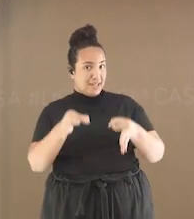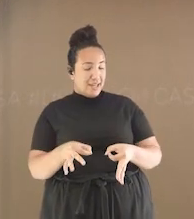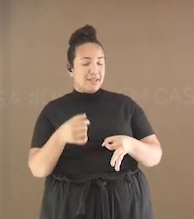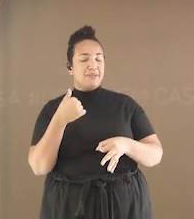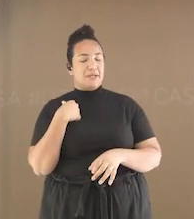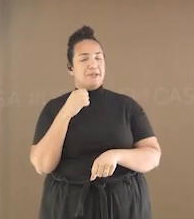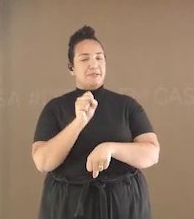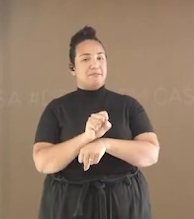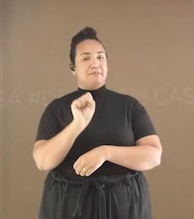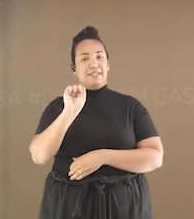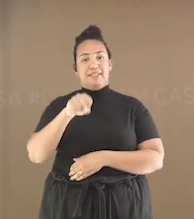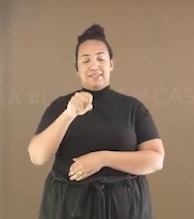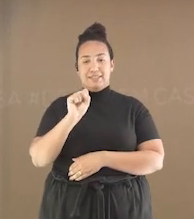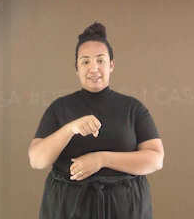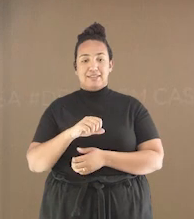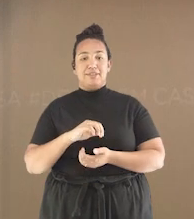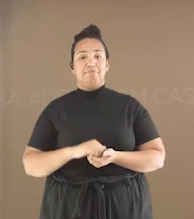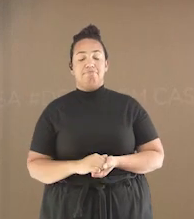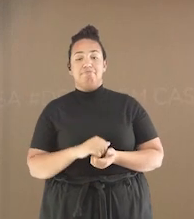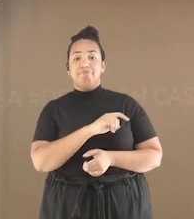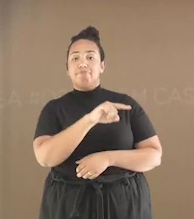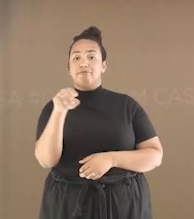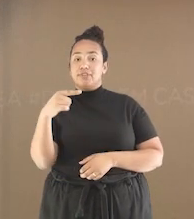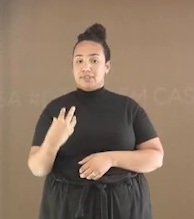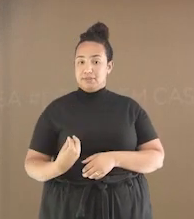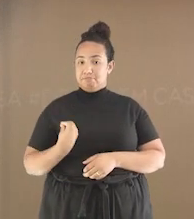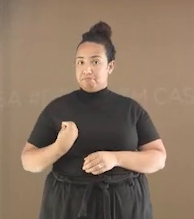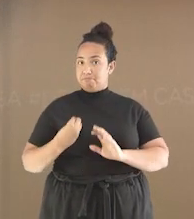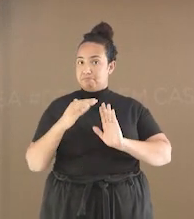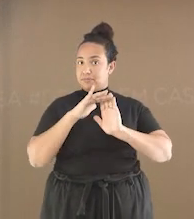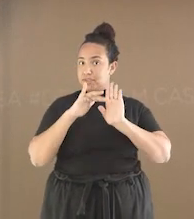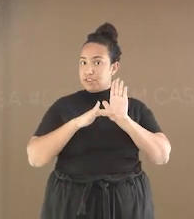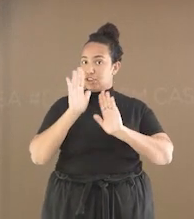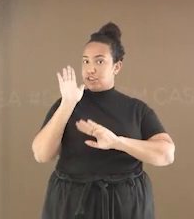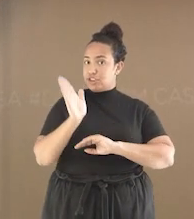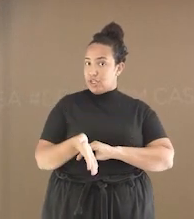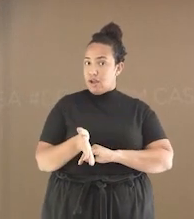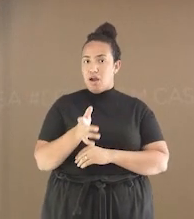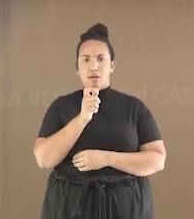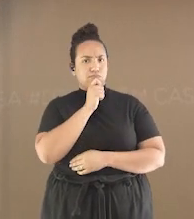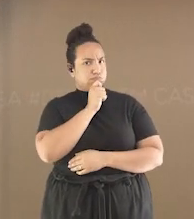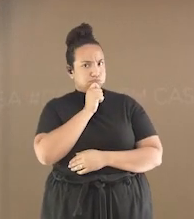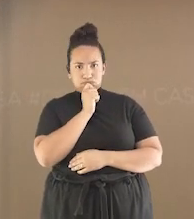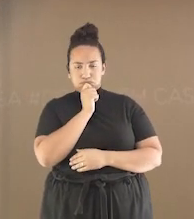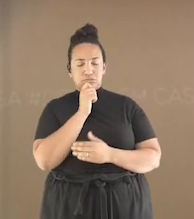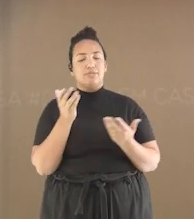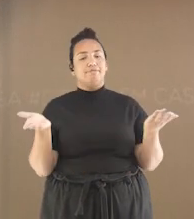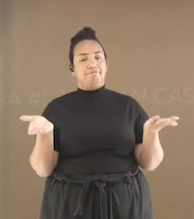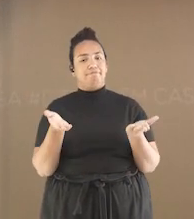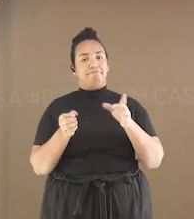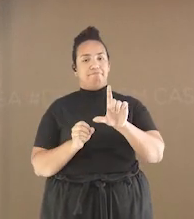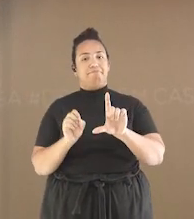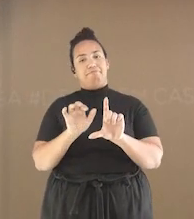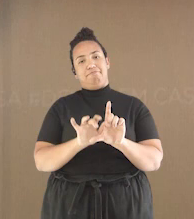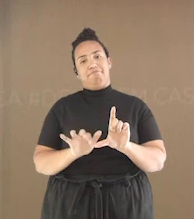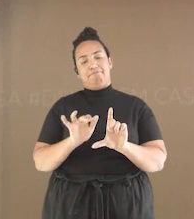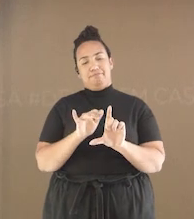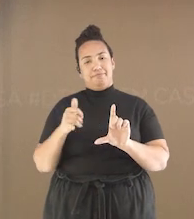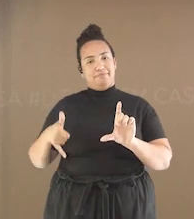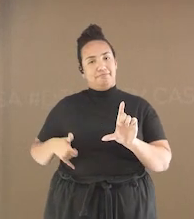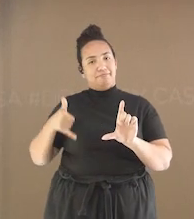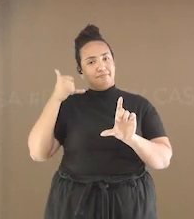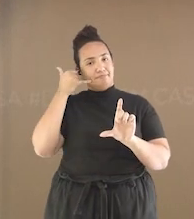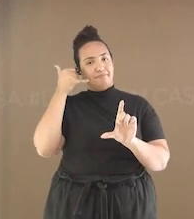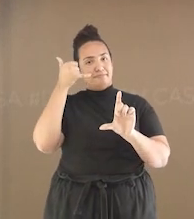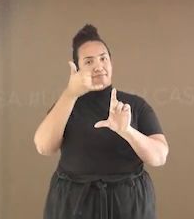Eu espero que sim. E já marcou sua presença na aula de hoje? Se ainda não, é só você apontar seu celular para o